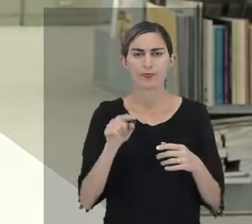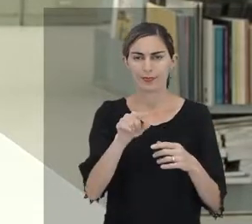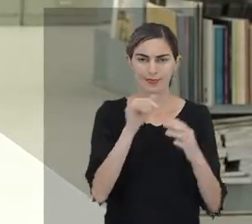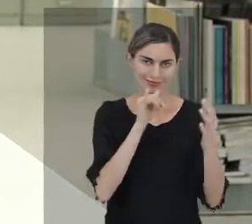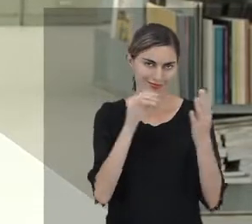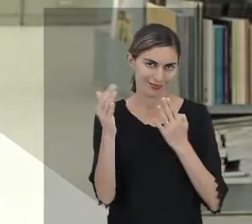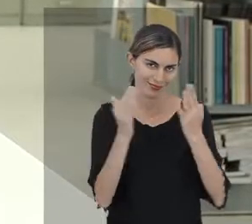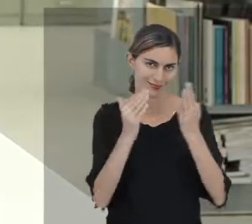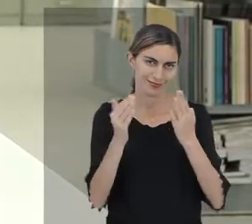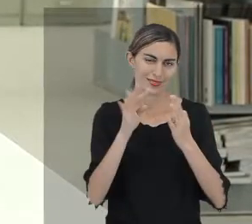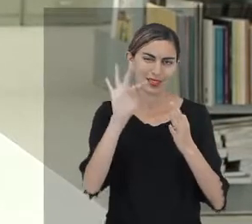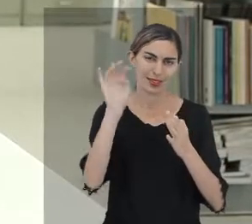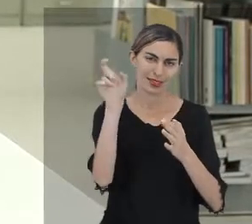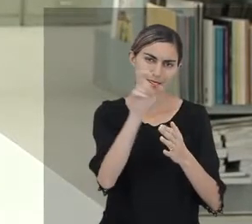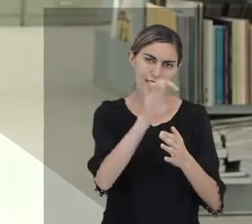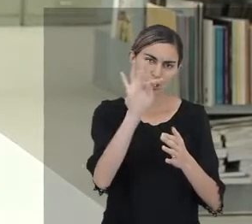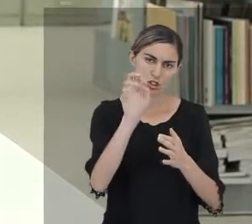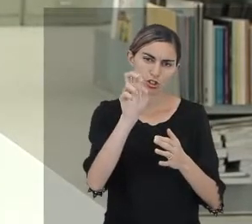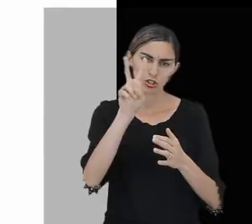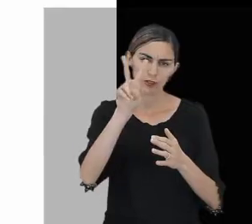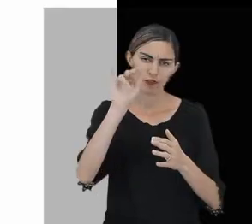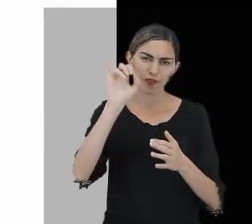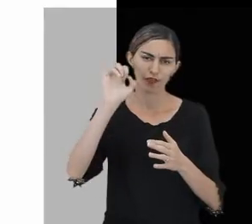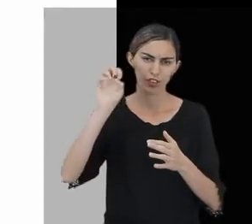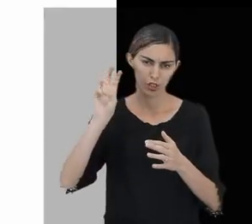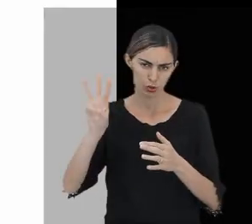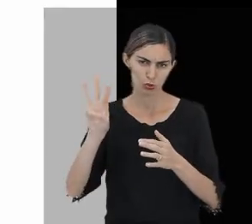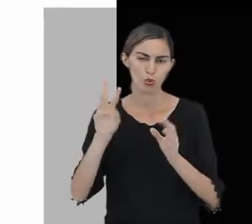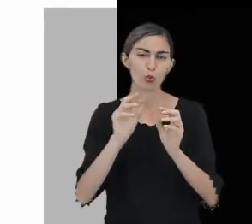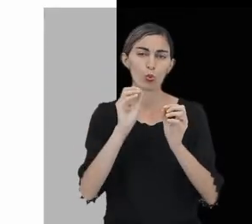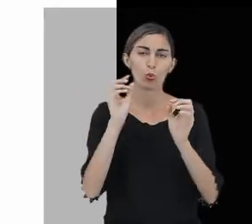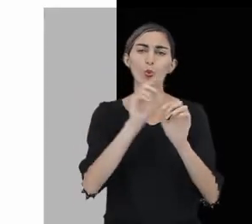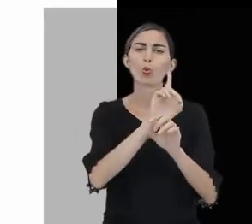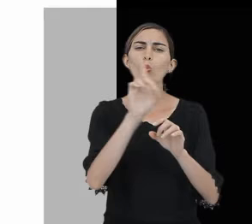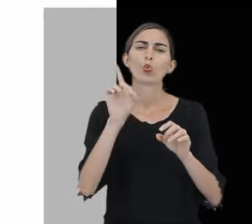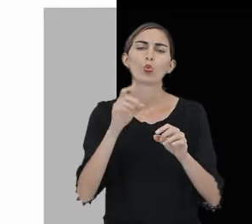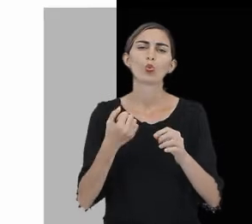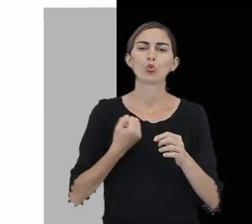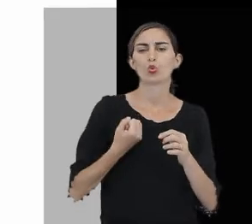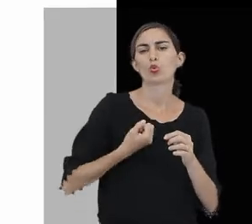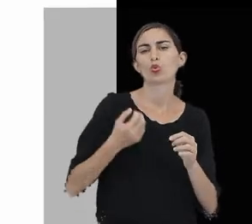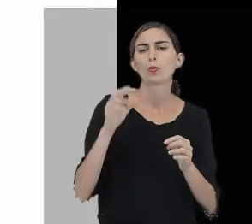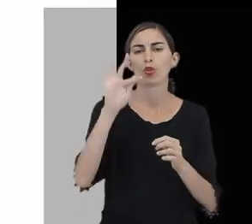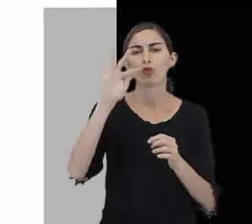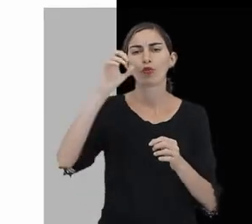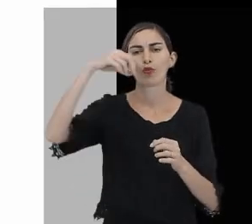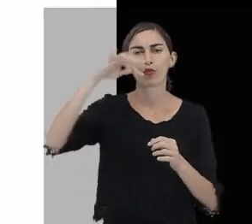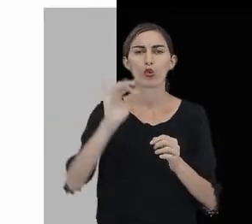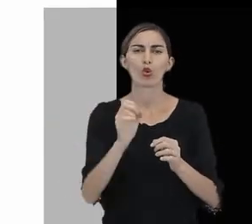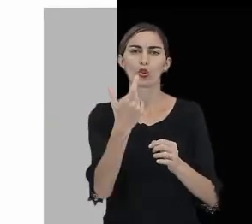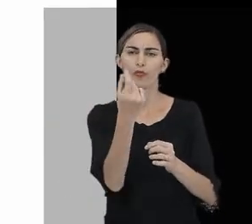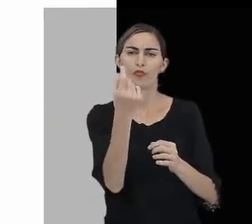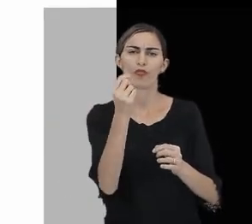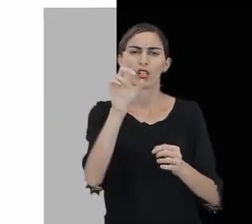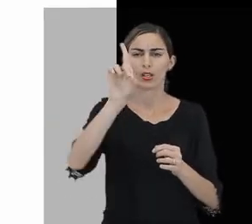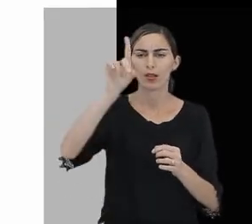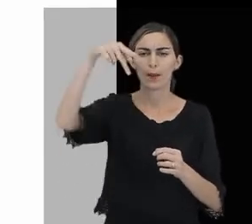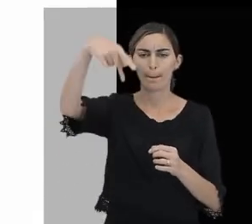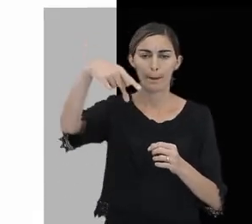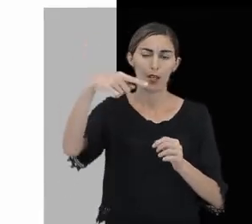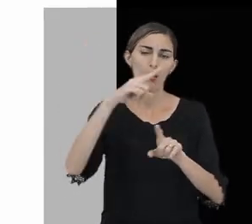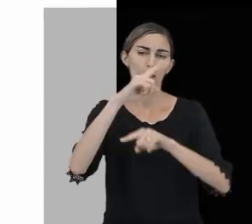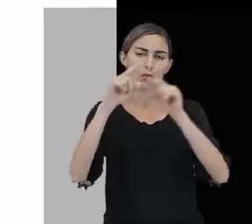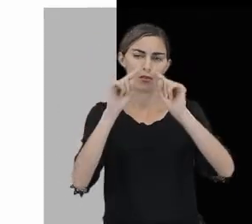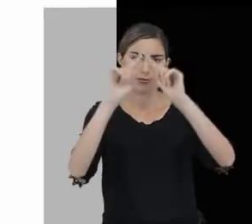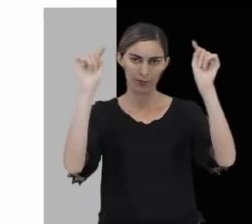aqui no nosso Text View, a gente coloca o tamanho da fonte aqui, ó, text size 20dp, e coloca o texto